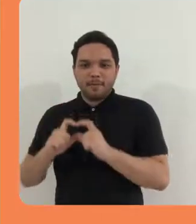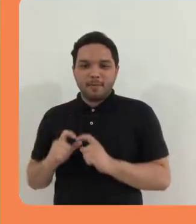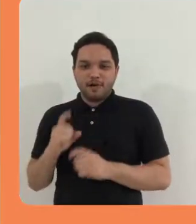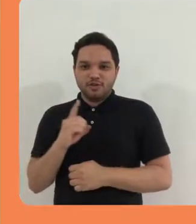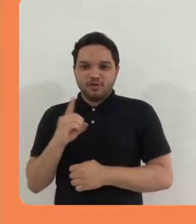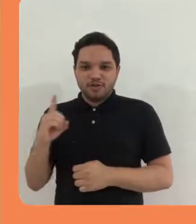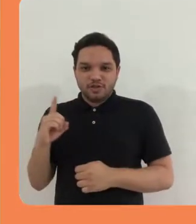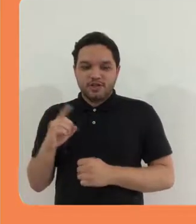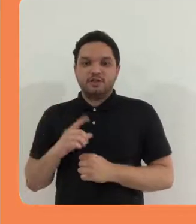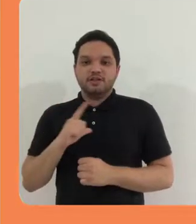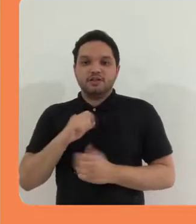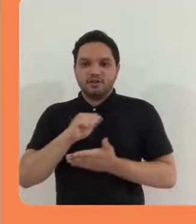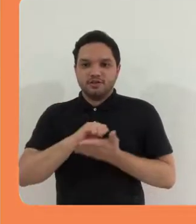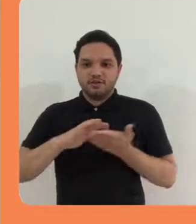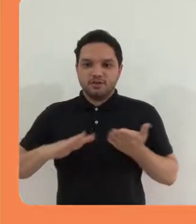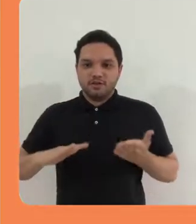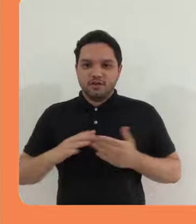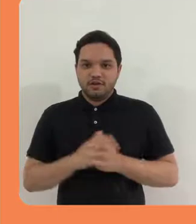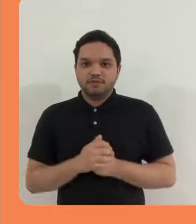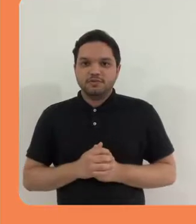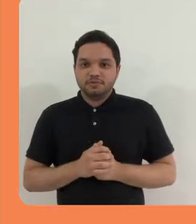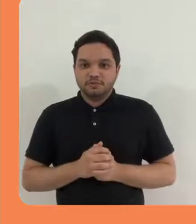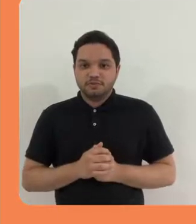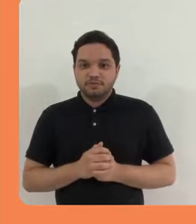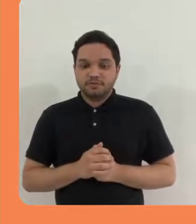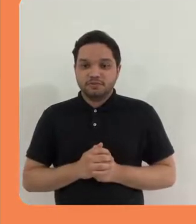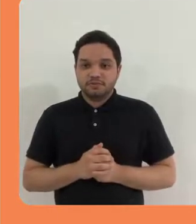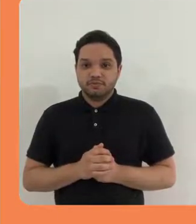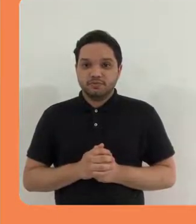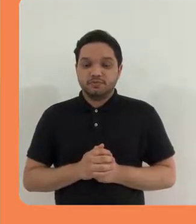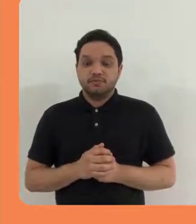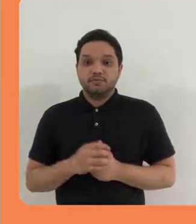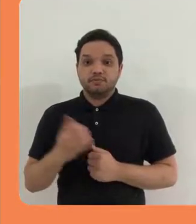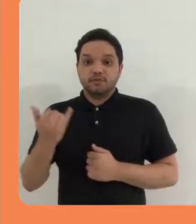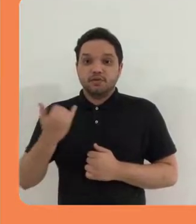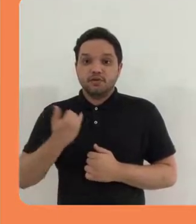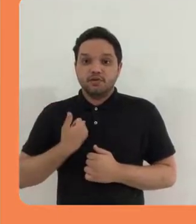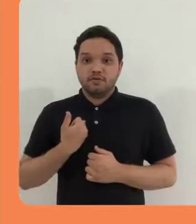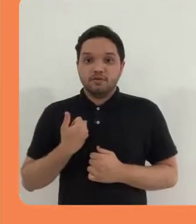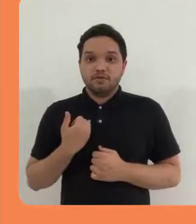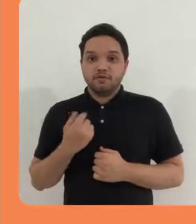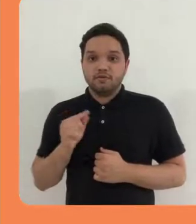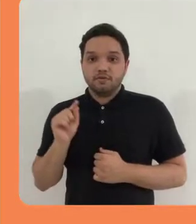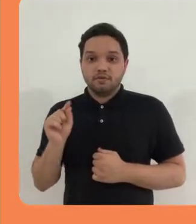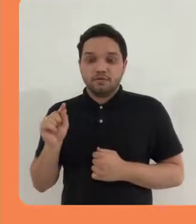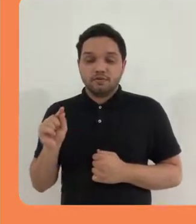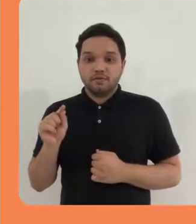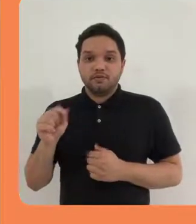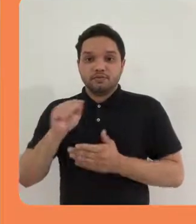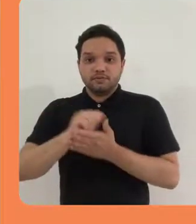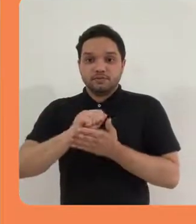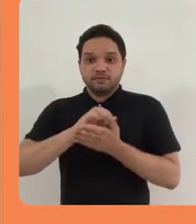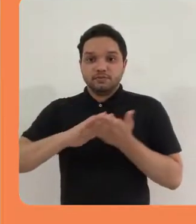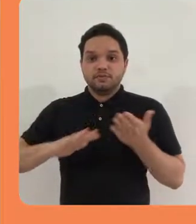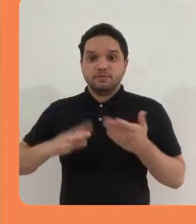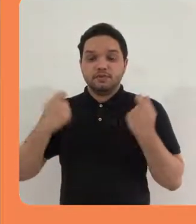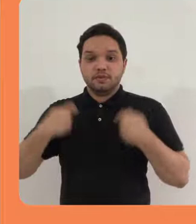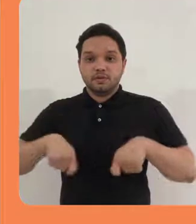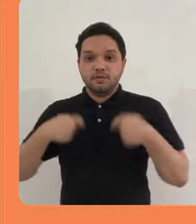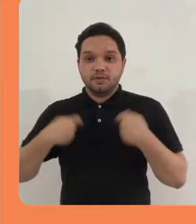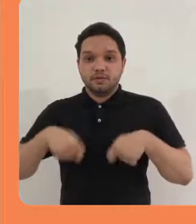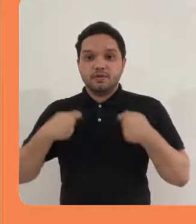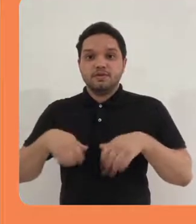salvar e mostrar e vejam que agora aparece algumas caixinhas ao lado direito das